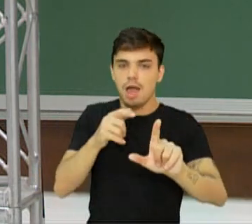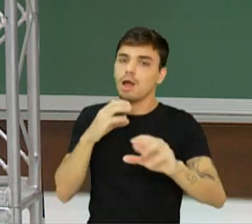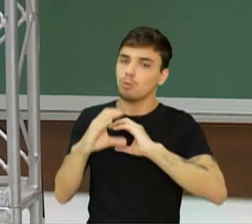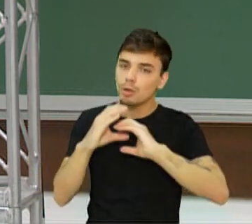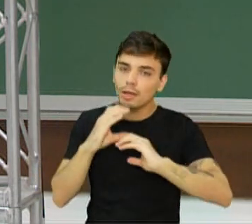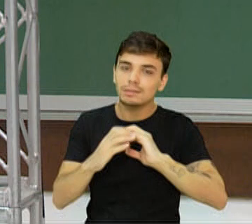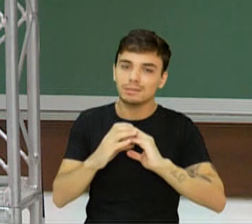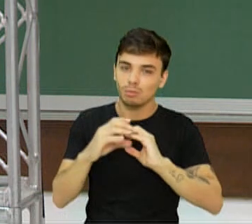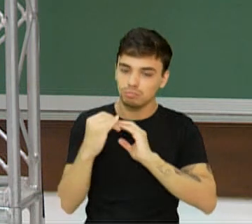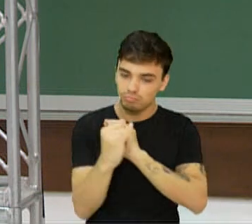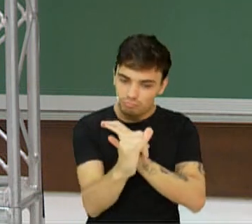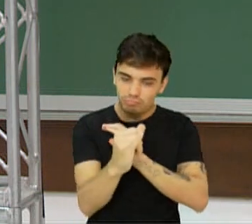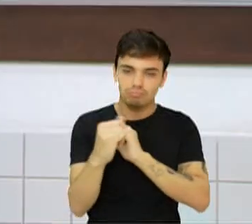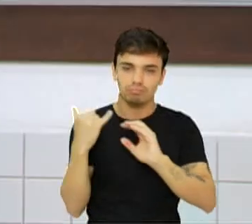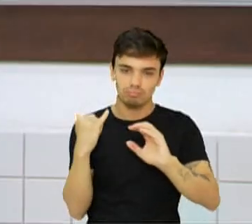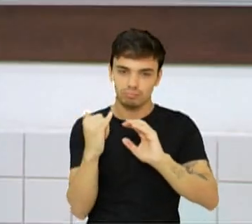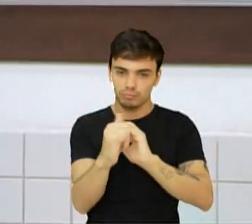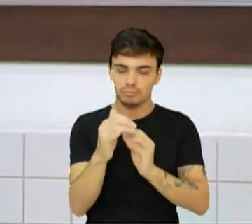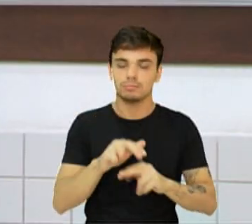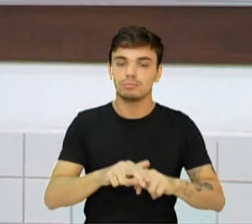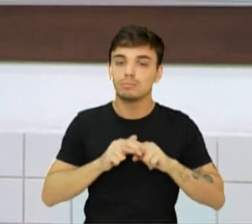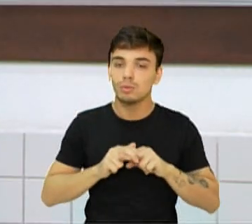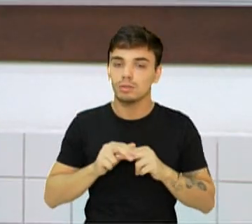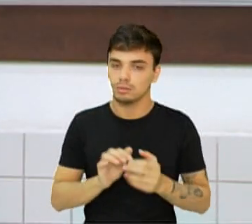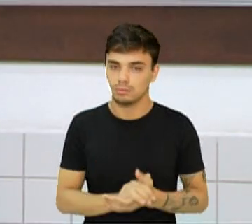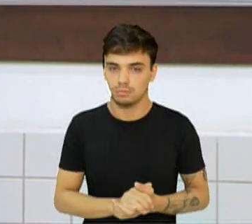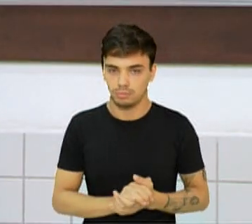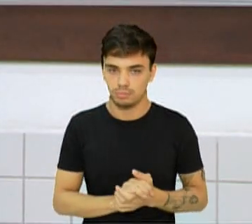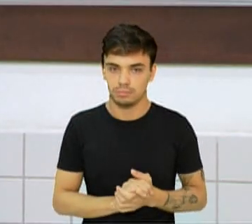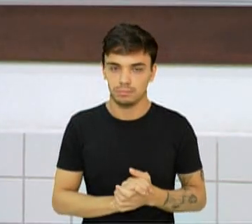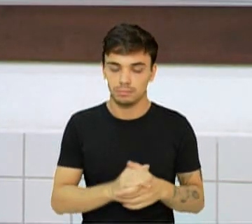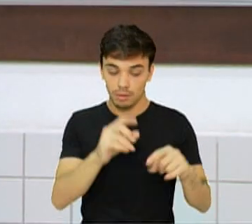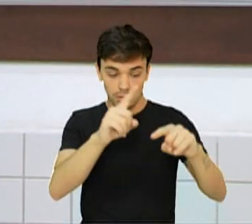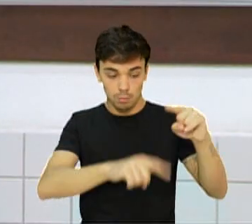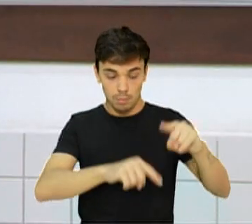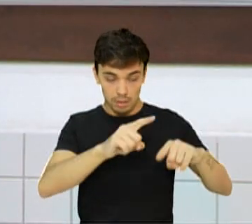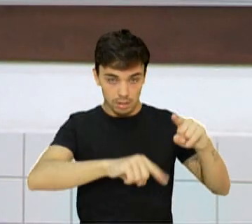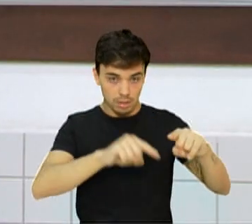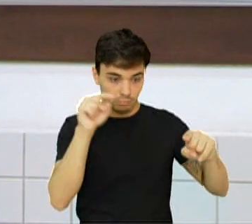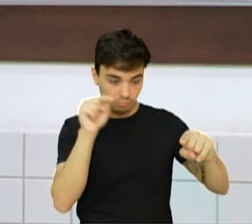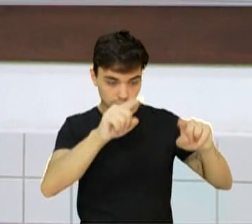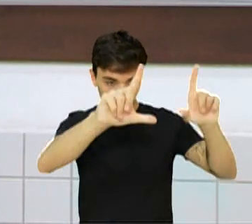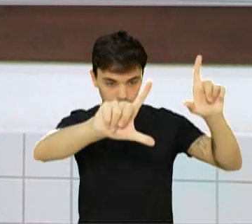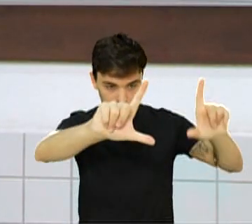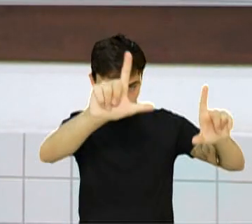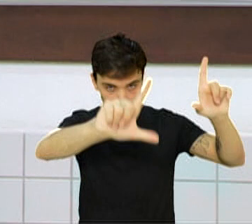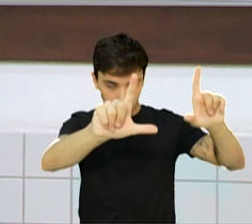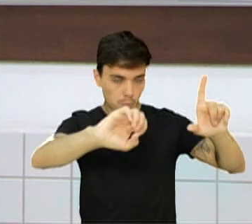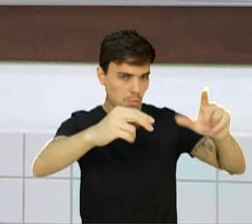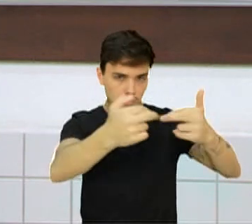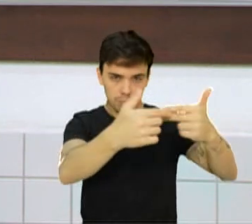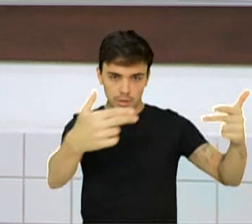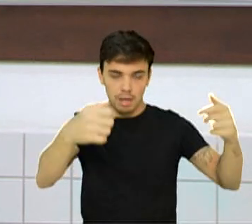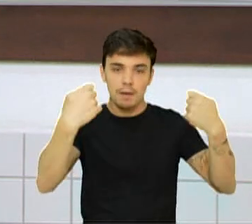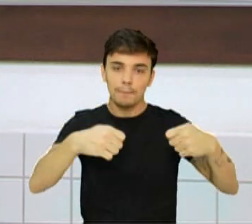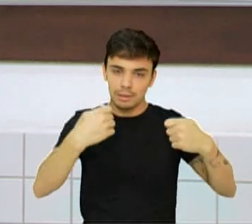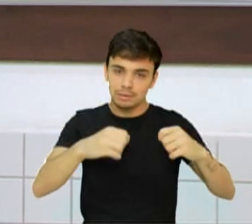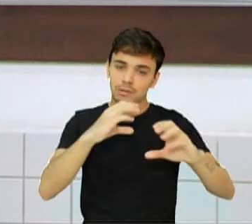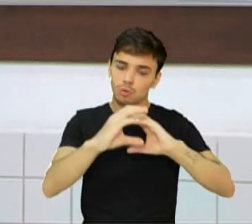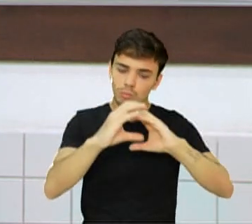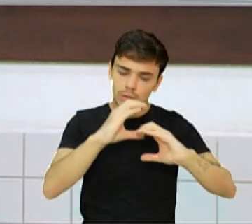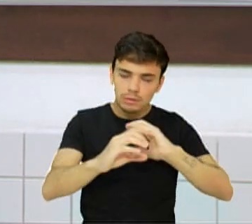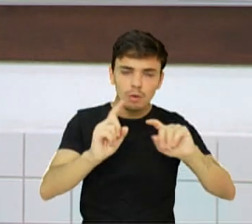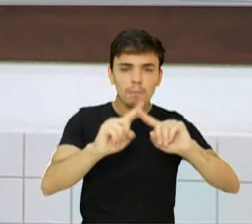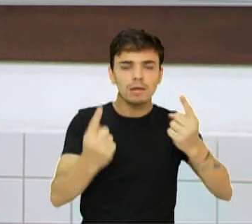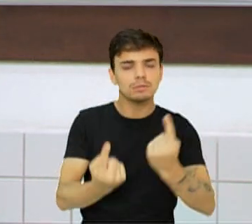enviando a mensagem. Portanto, o aparelho ele precisa de um meio de comunicação. E qual é o